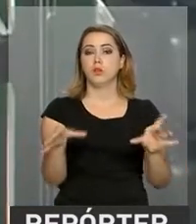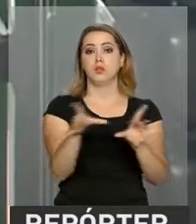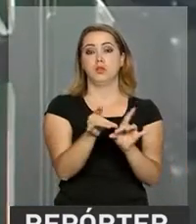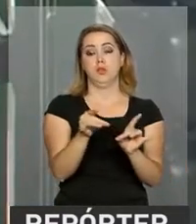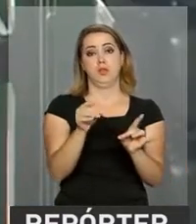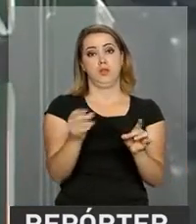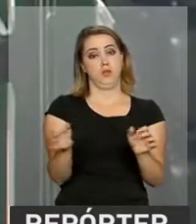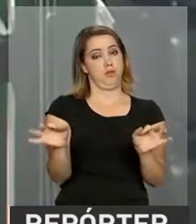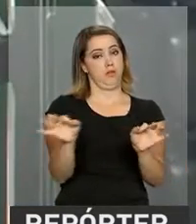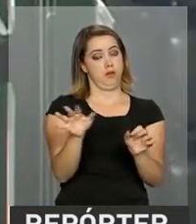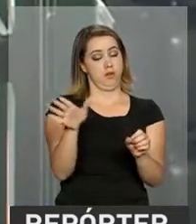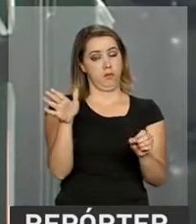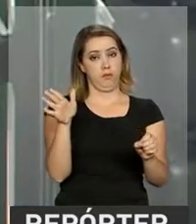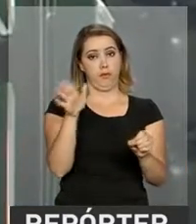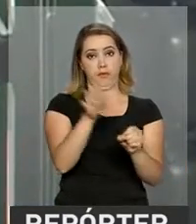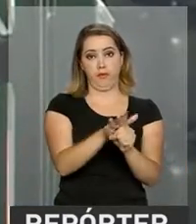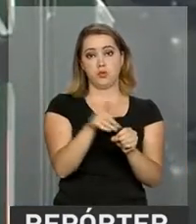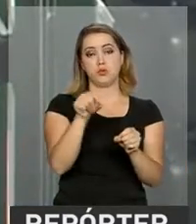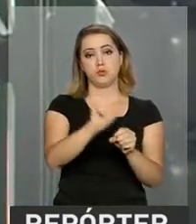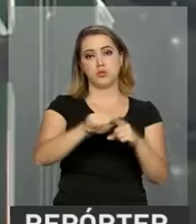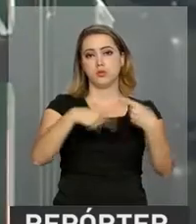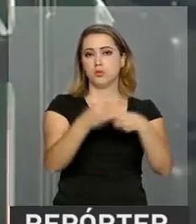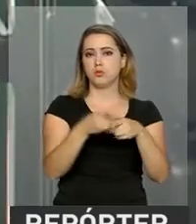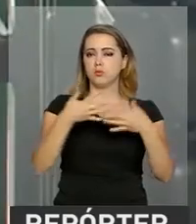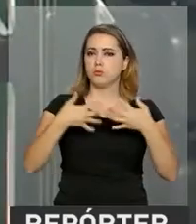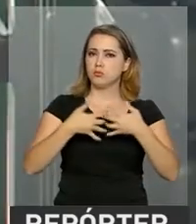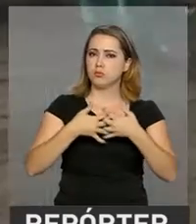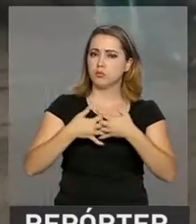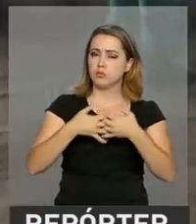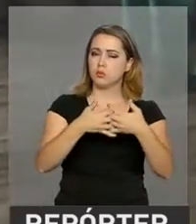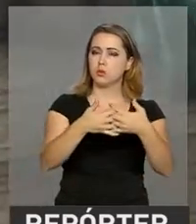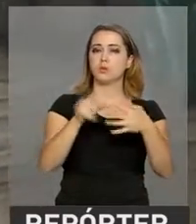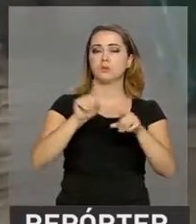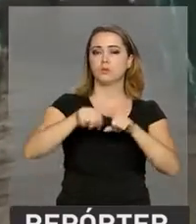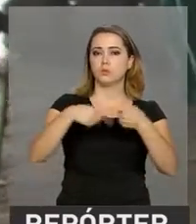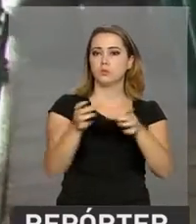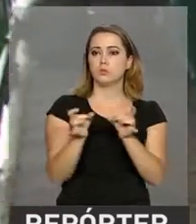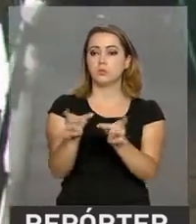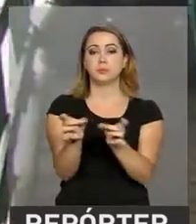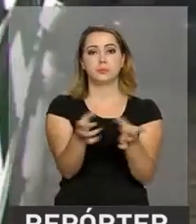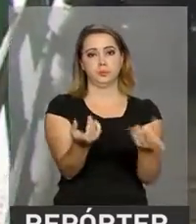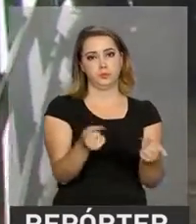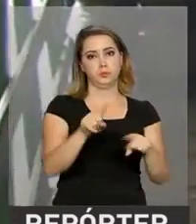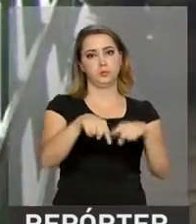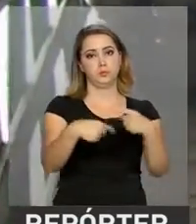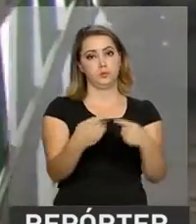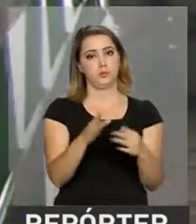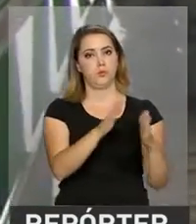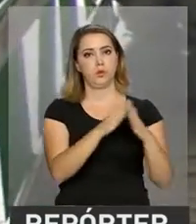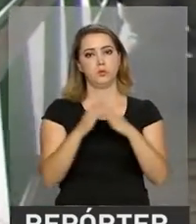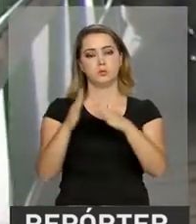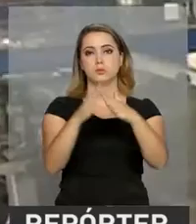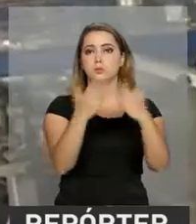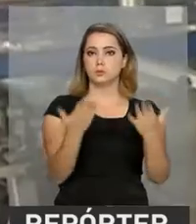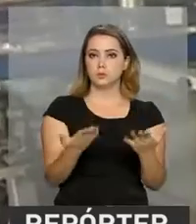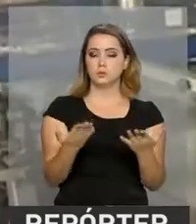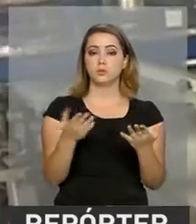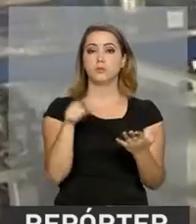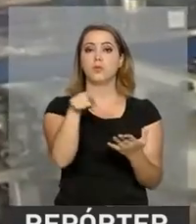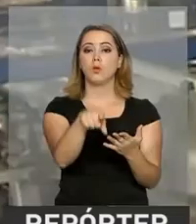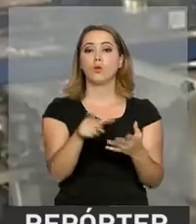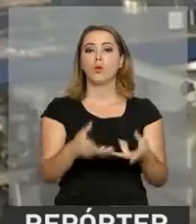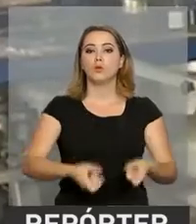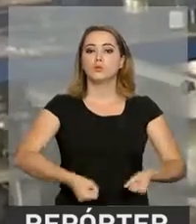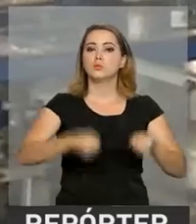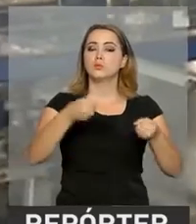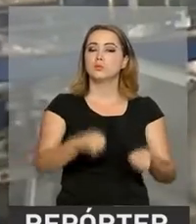vão para os caminhões e são distribuídos para as revendas de onde são comercializados para os consumidores os botijões